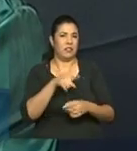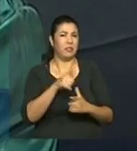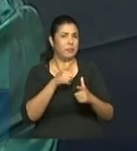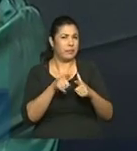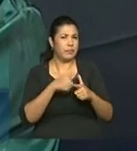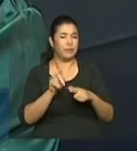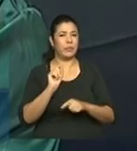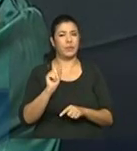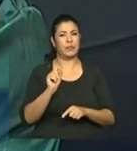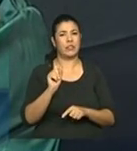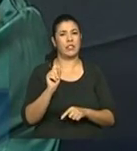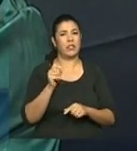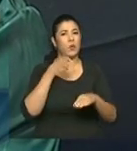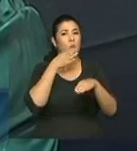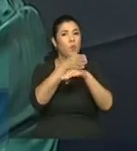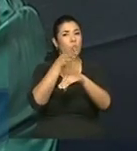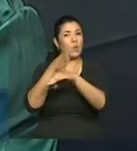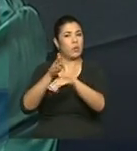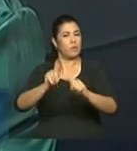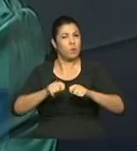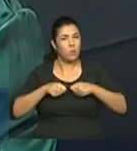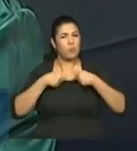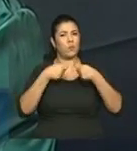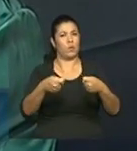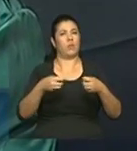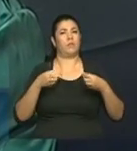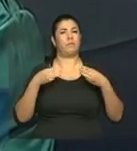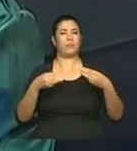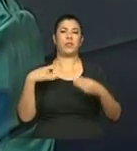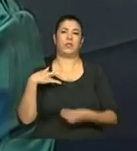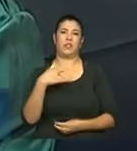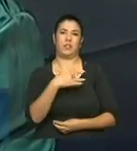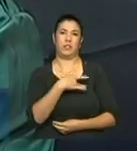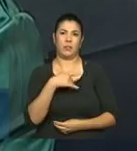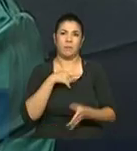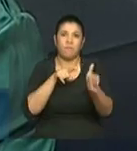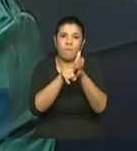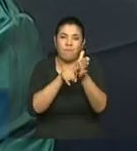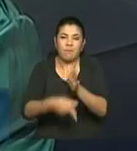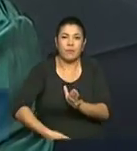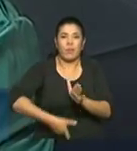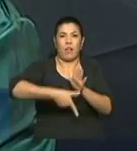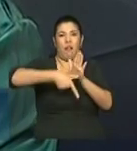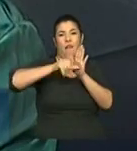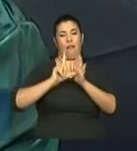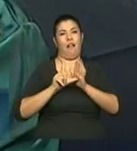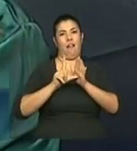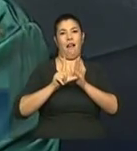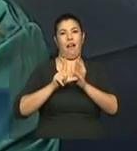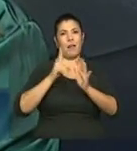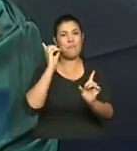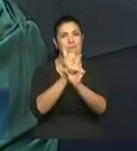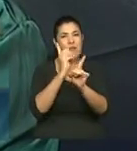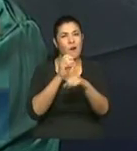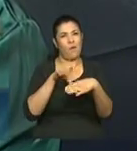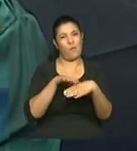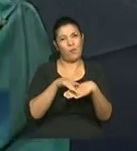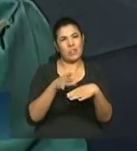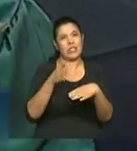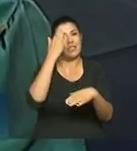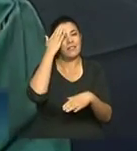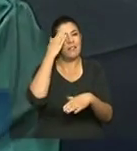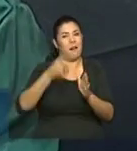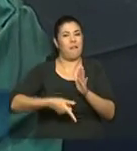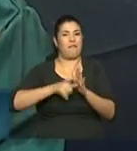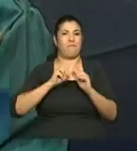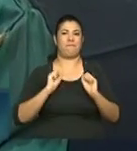grande o investimento, o esforço do Ministério em preconizar o diagnóstico precoce e em proporcionar o diagnóstico precoce